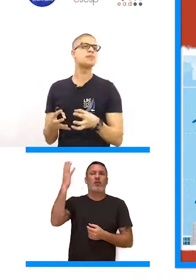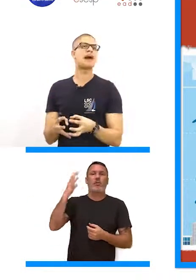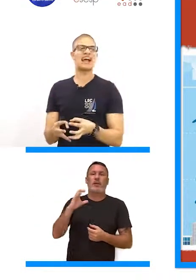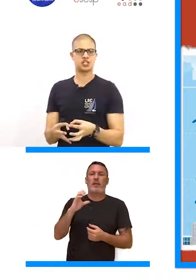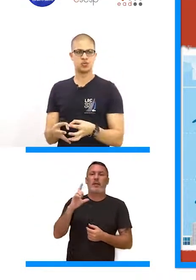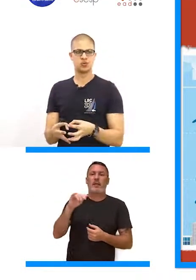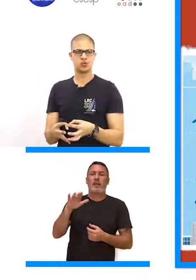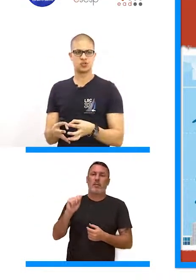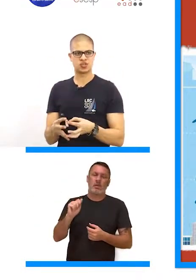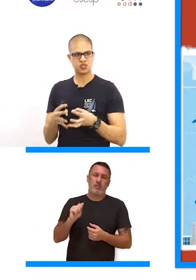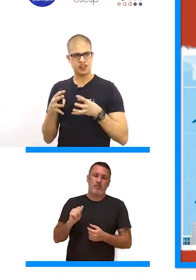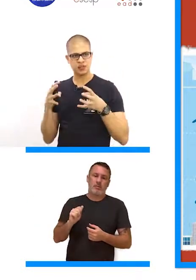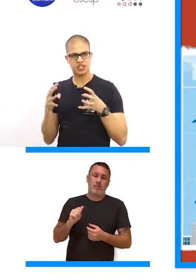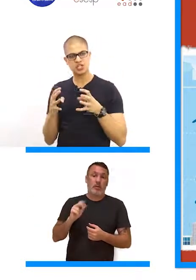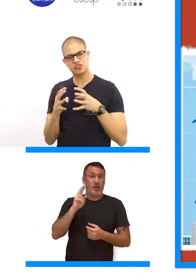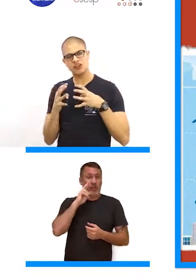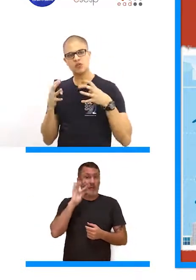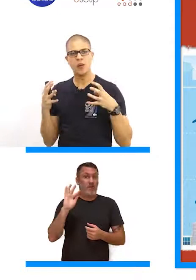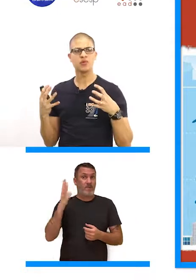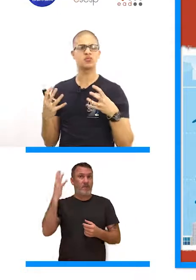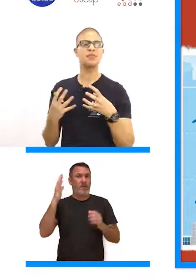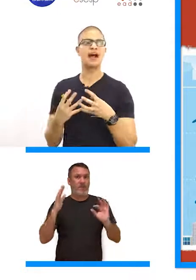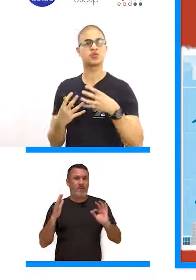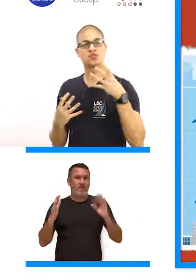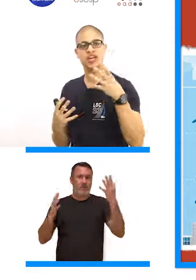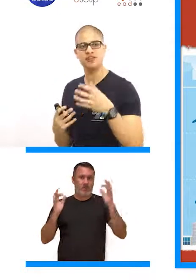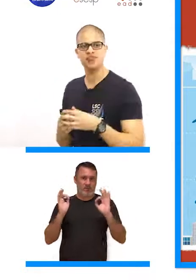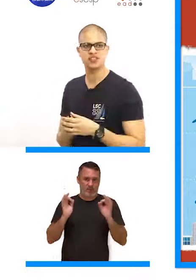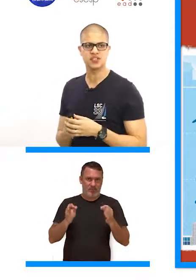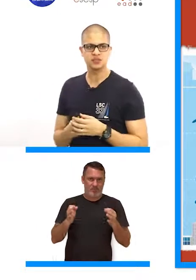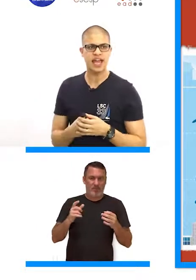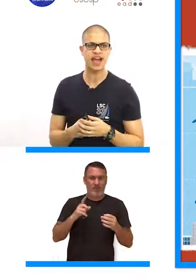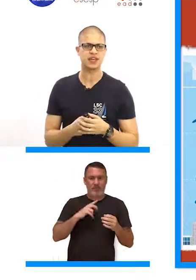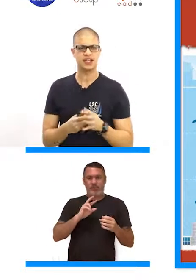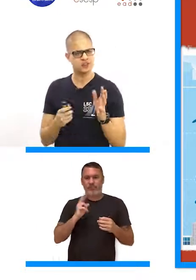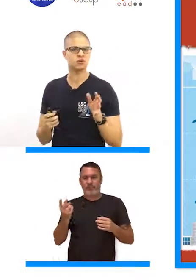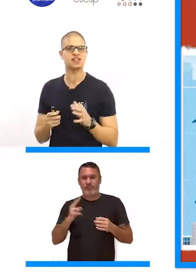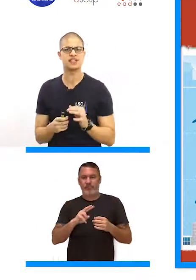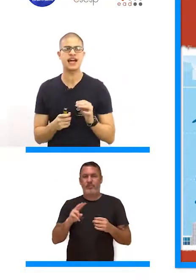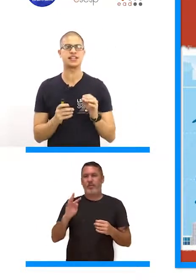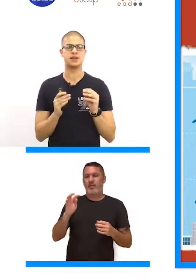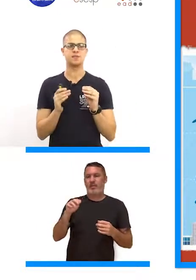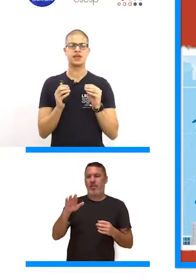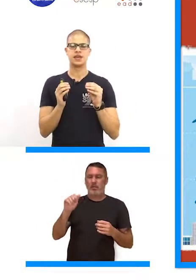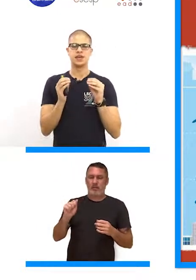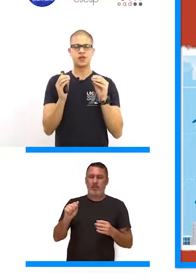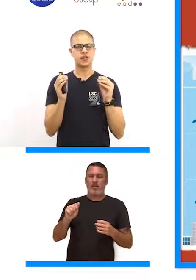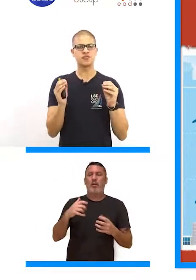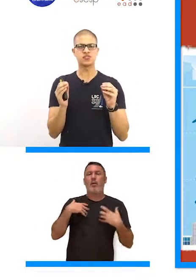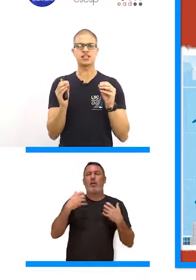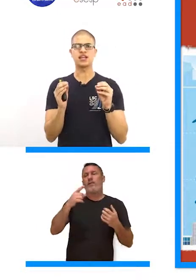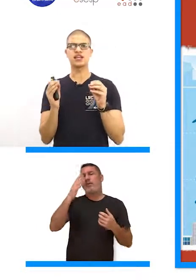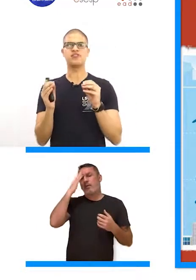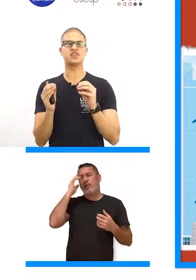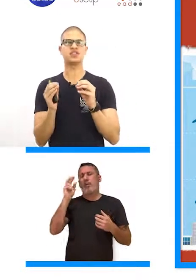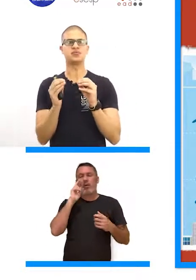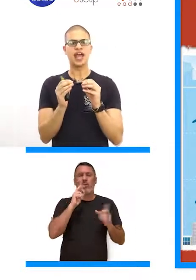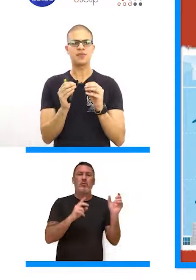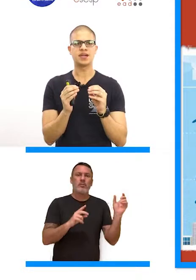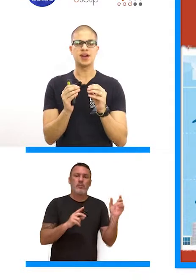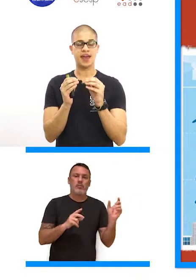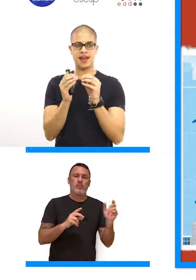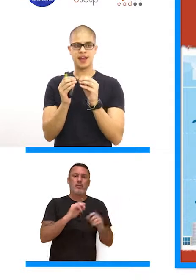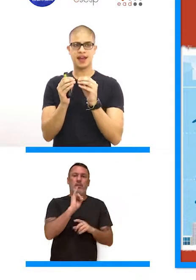fenômeno climático. Nós estamos falando aqui de fenômenos climáticos, a inversão térmica. E antes de mais nada, eu quero que você entenda que a